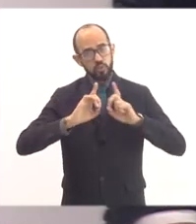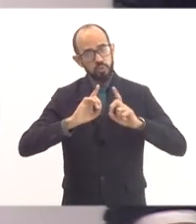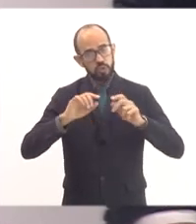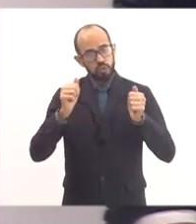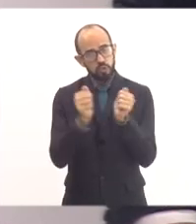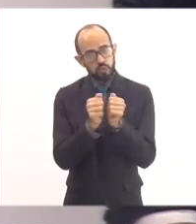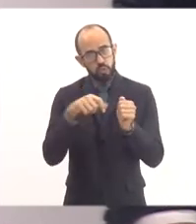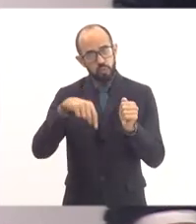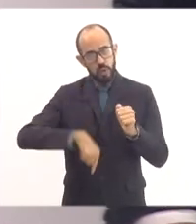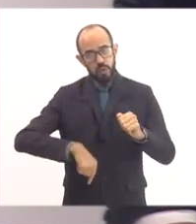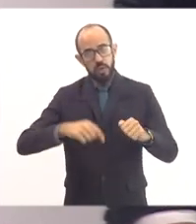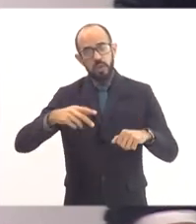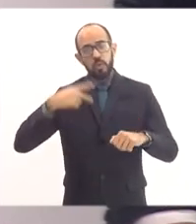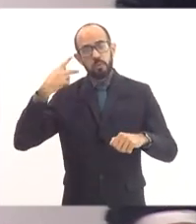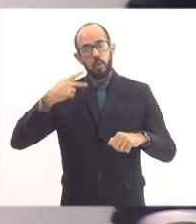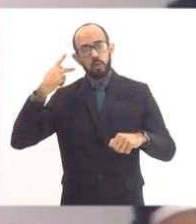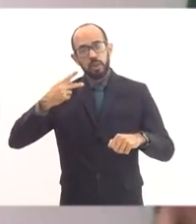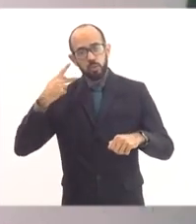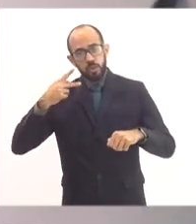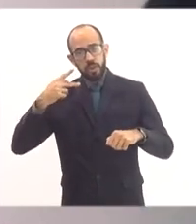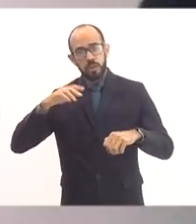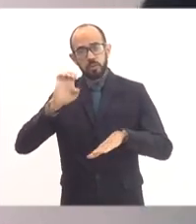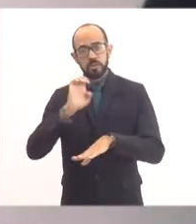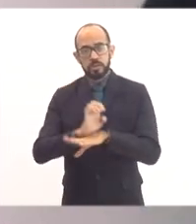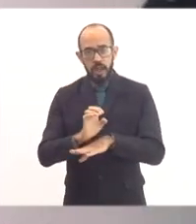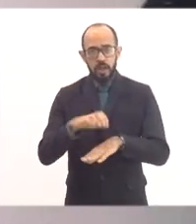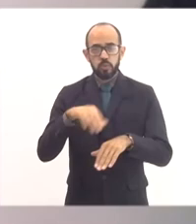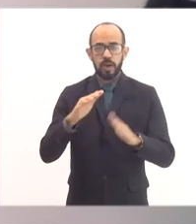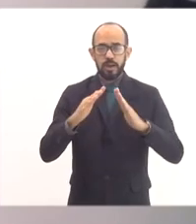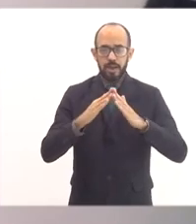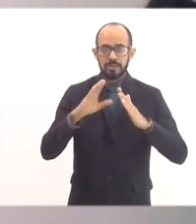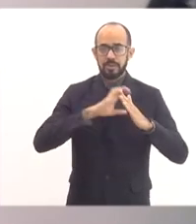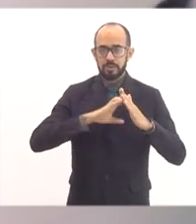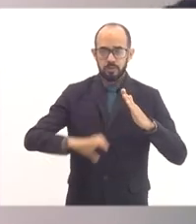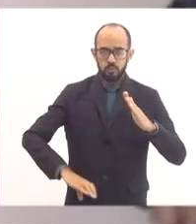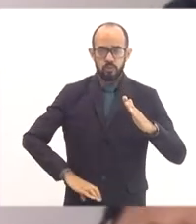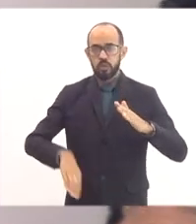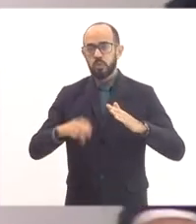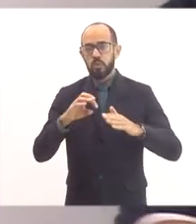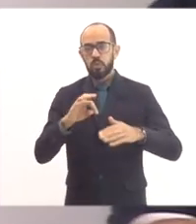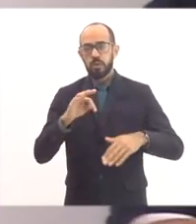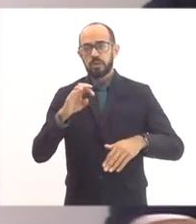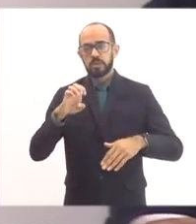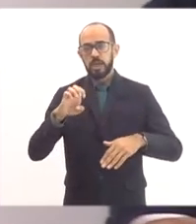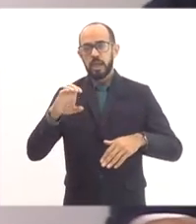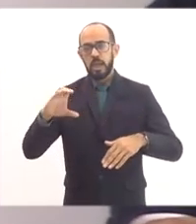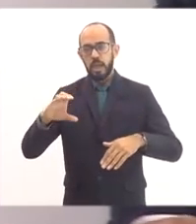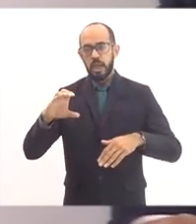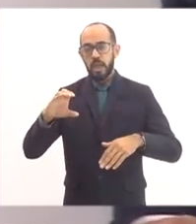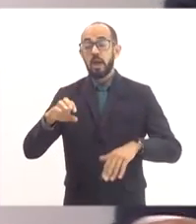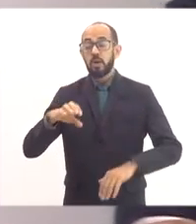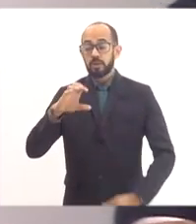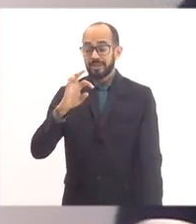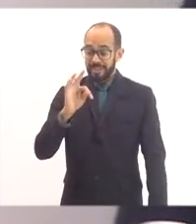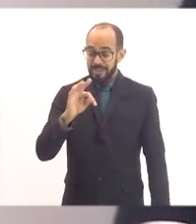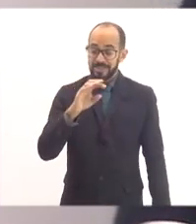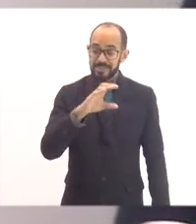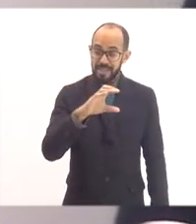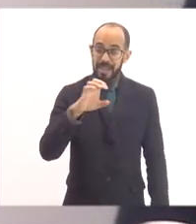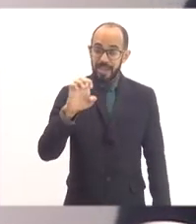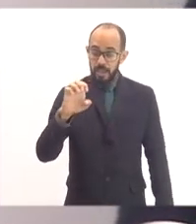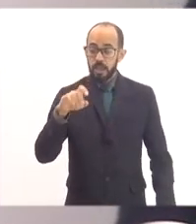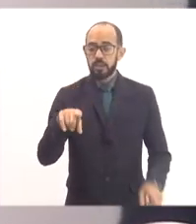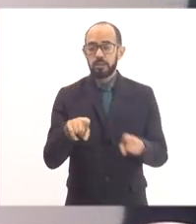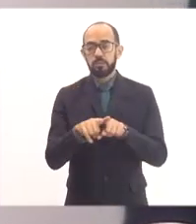com a Procuradoria-Geral do Estado, com a Casa Civil, com o Tribunal de Contas do Estado, para que nós tenhamos responsabilidade, para